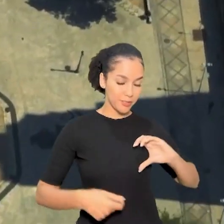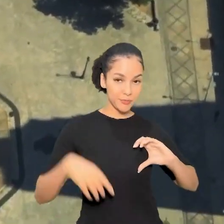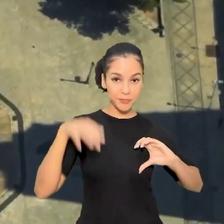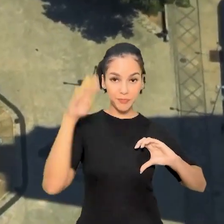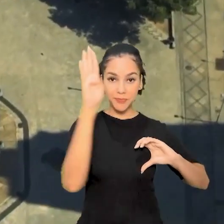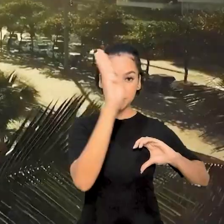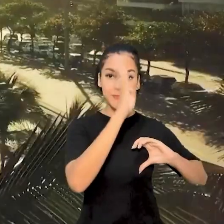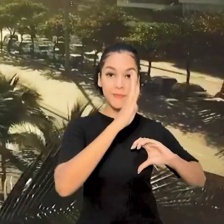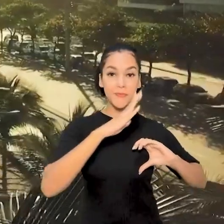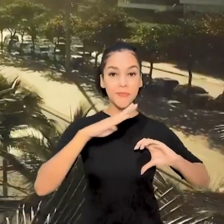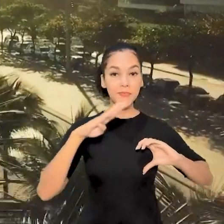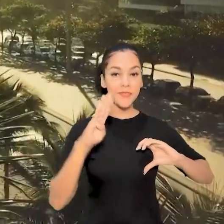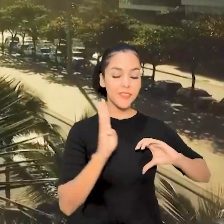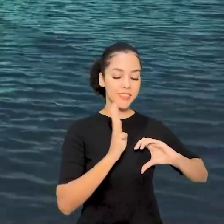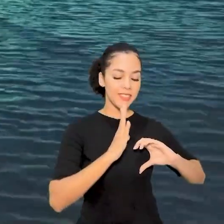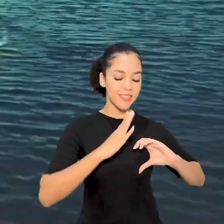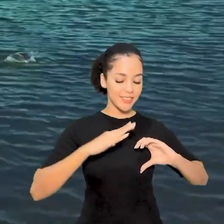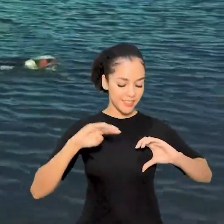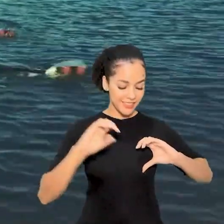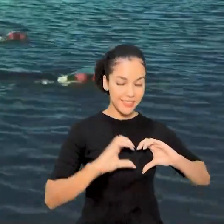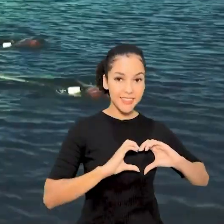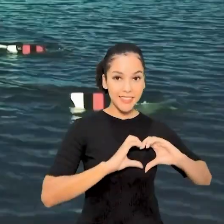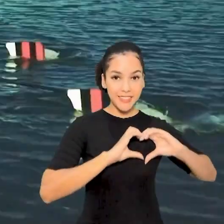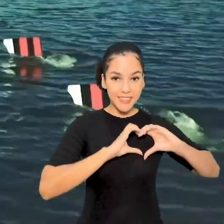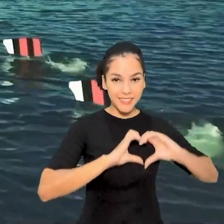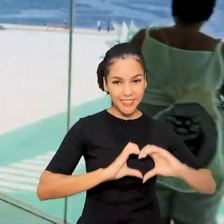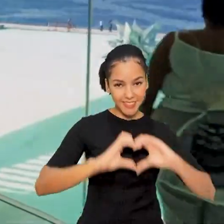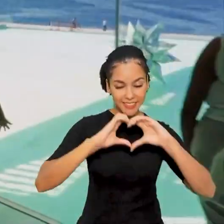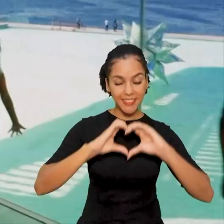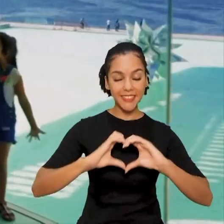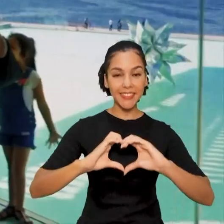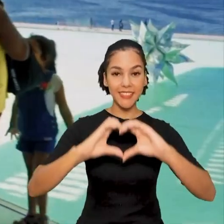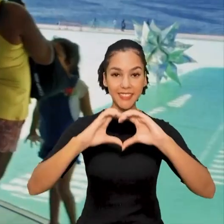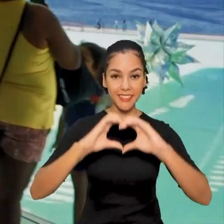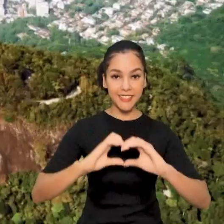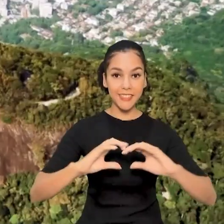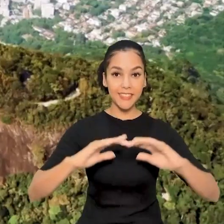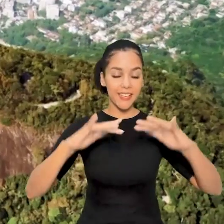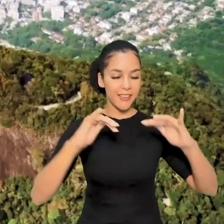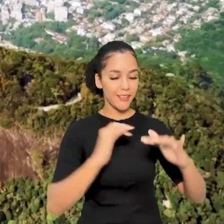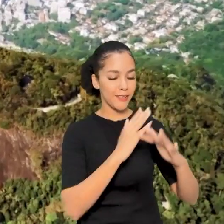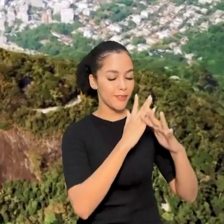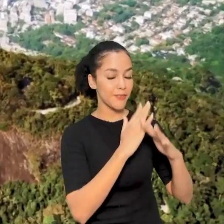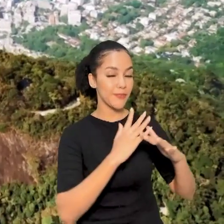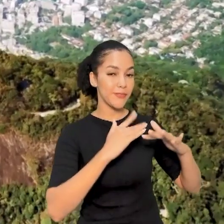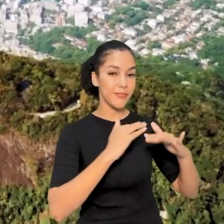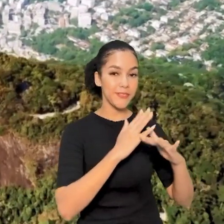maravilhosa coração do meu bração do meu bra